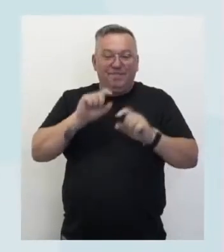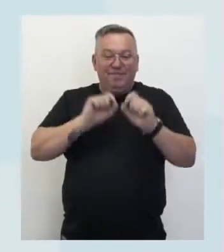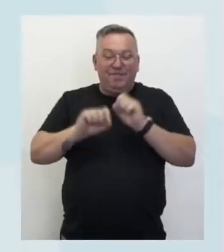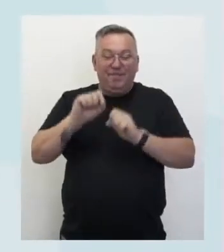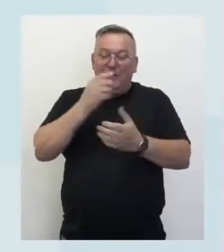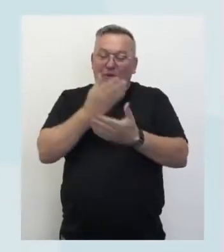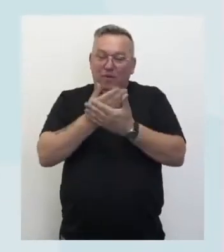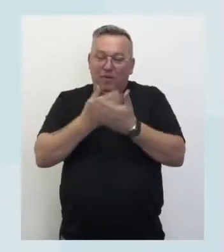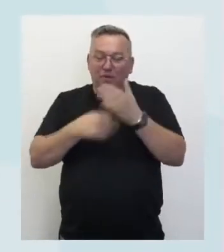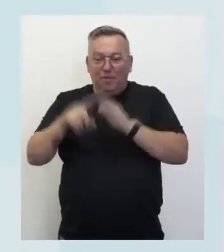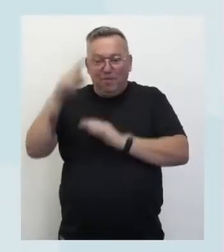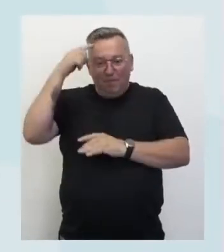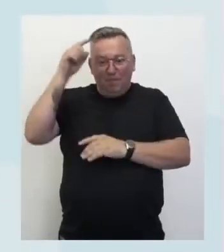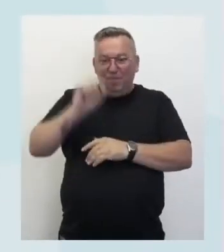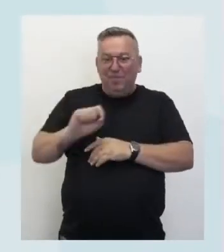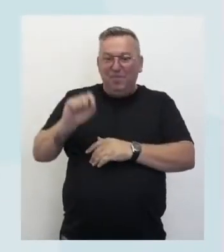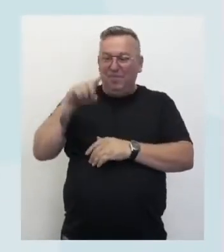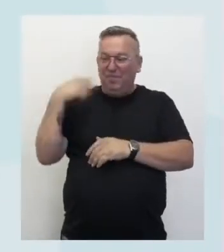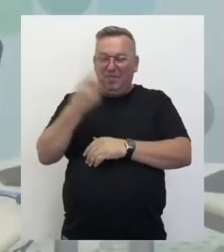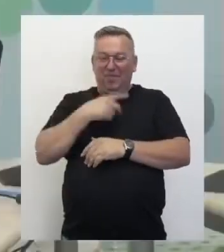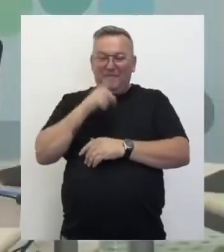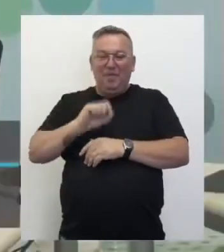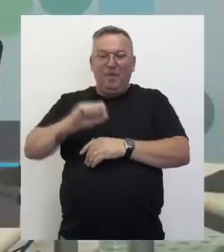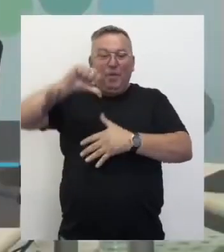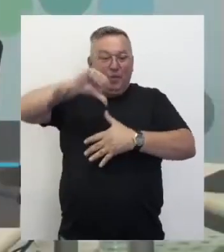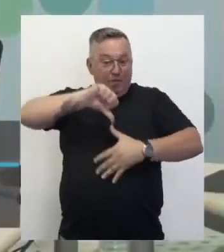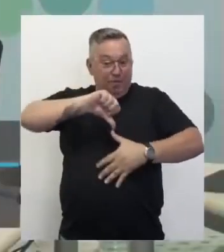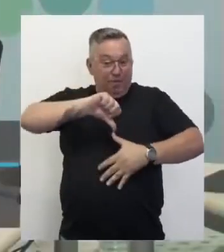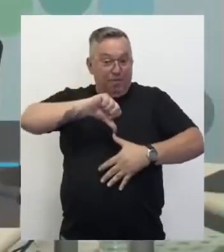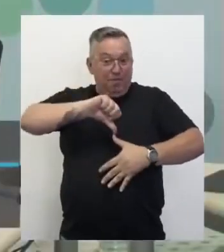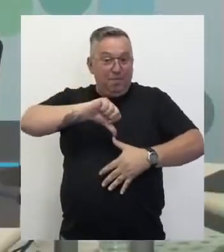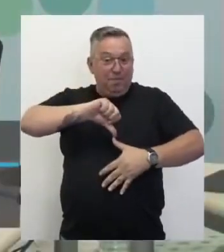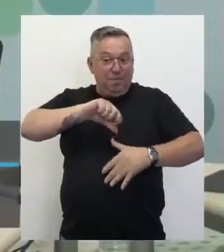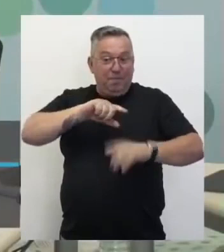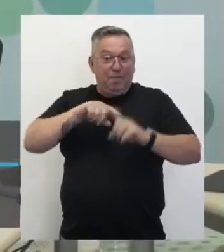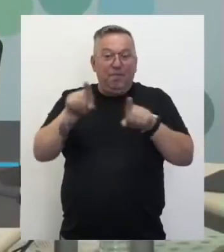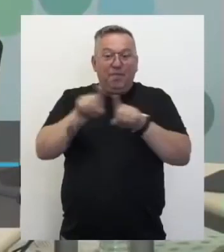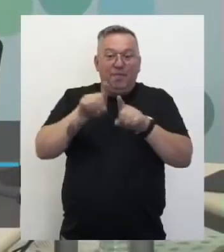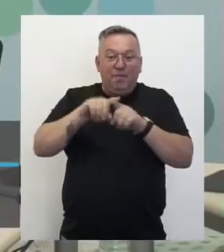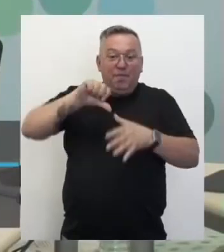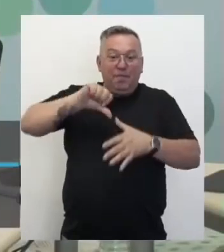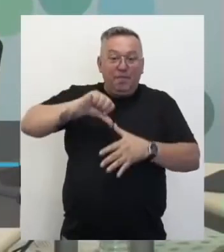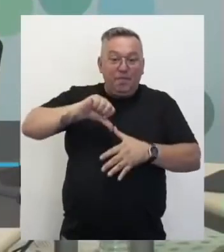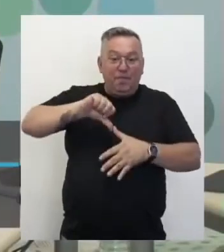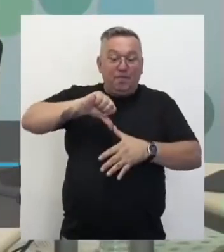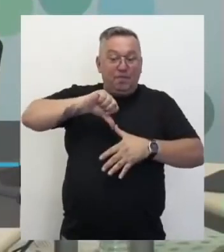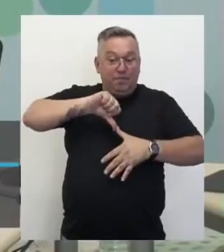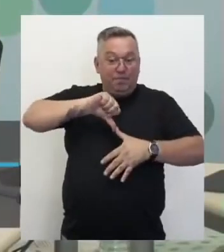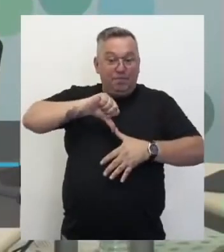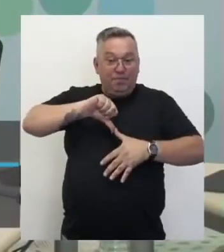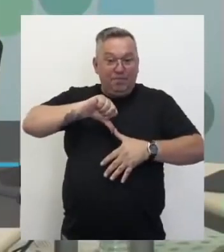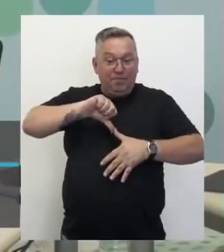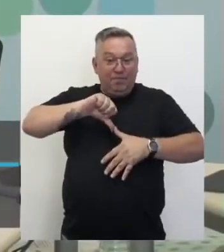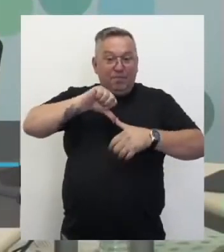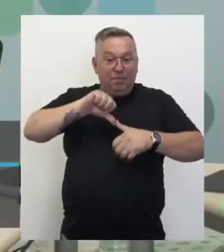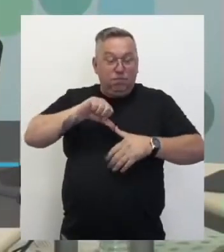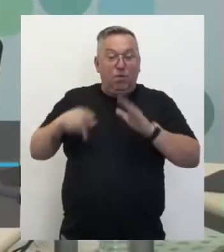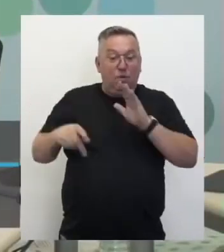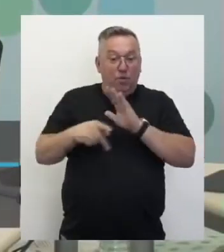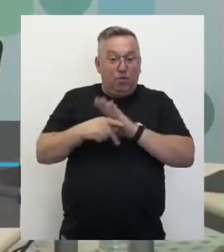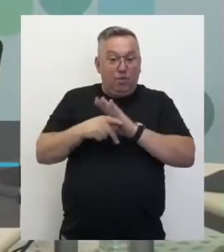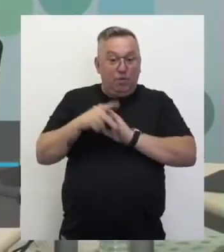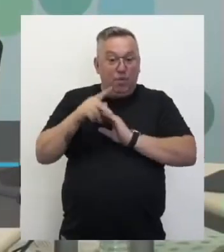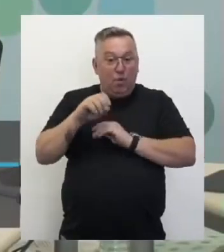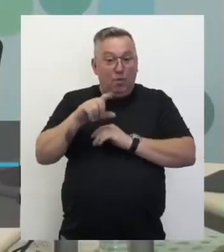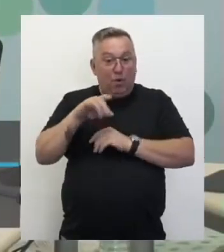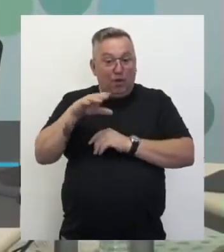está pensando, ok, Brasil está na América Latina, mas também está na América do Sul, que é uma regionalização política.